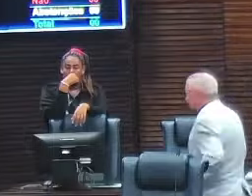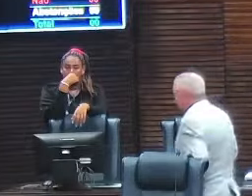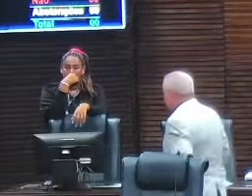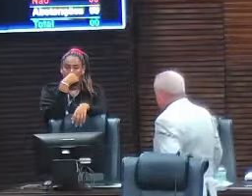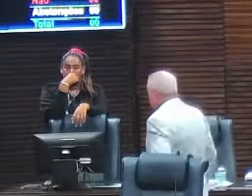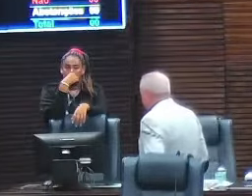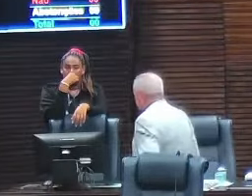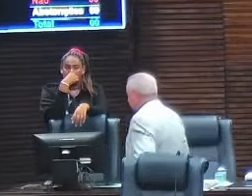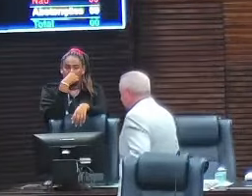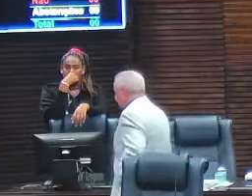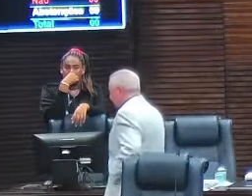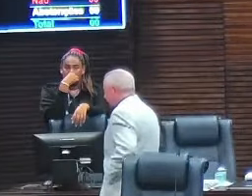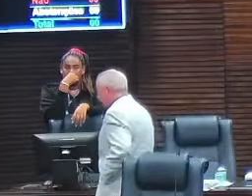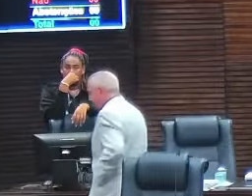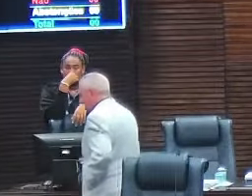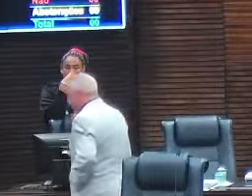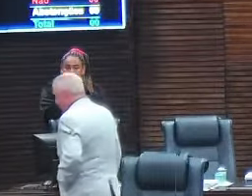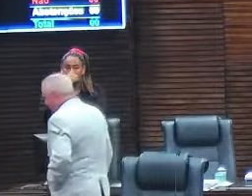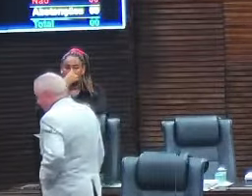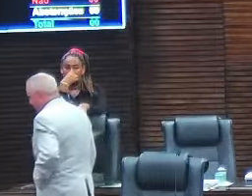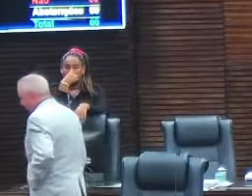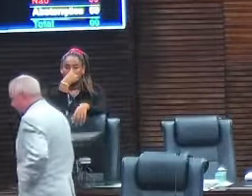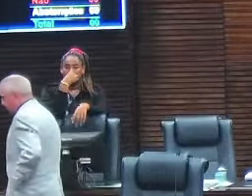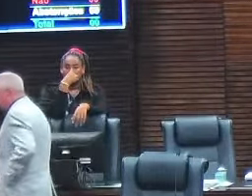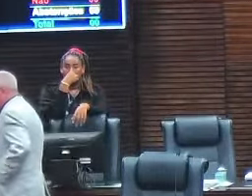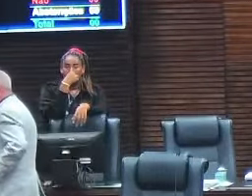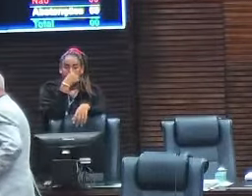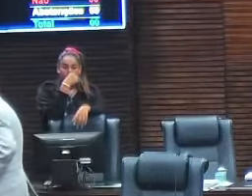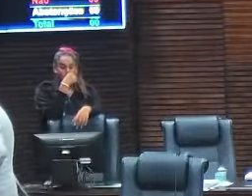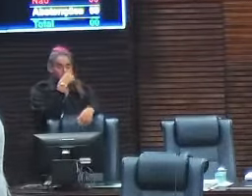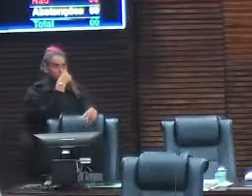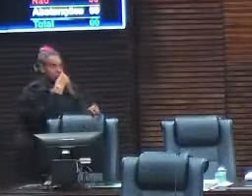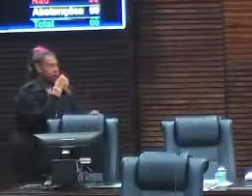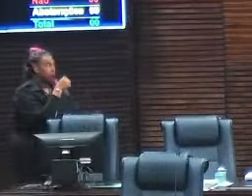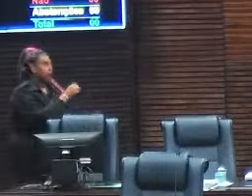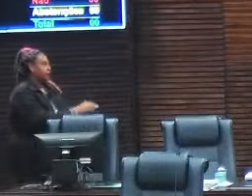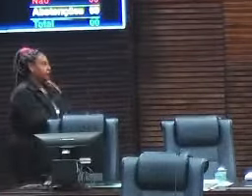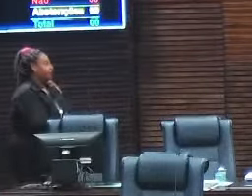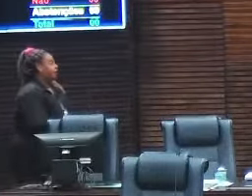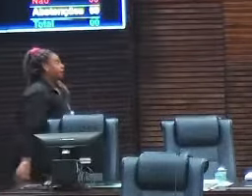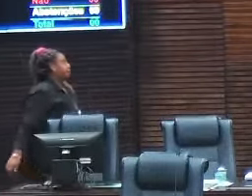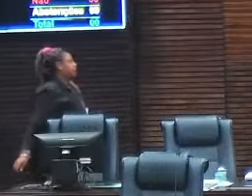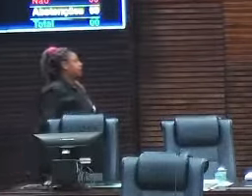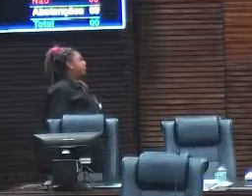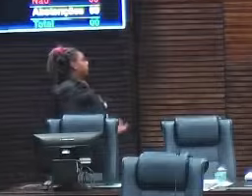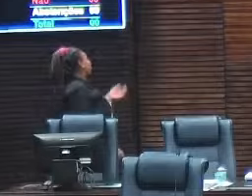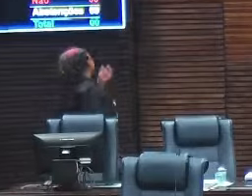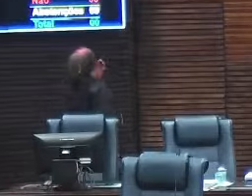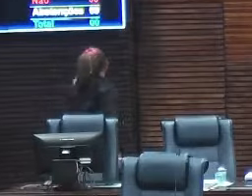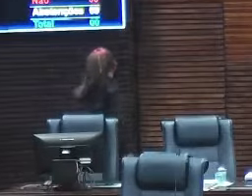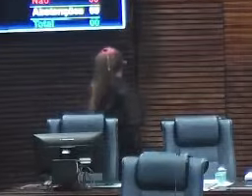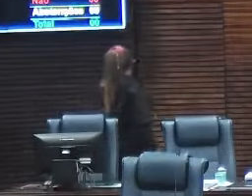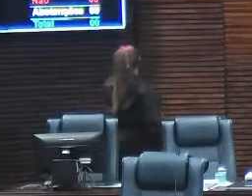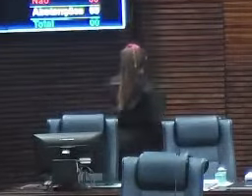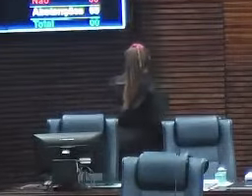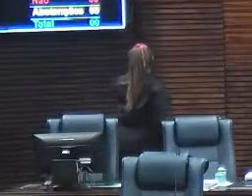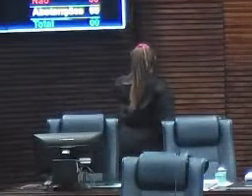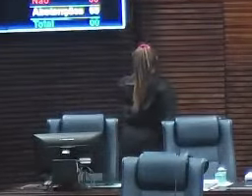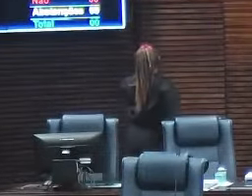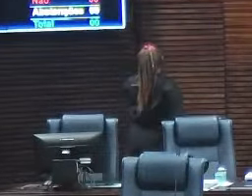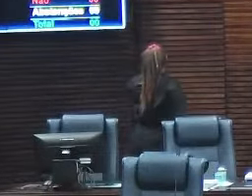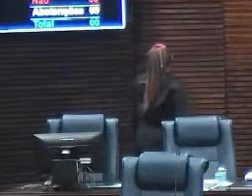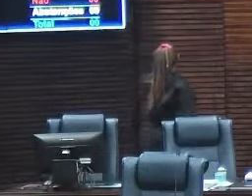Solicito aos senhores vereadores que registrem suas presenças nos terminais